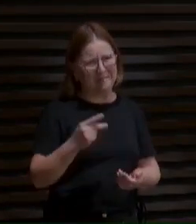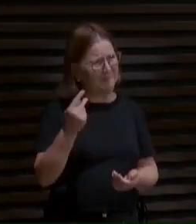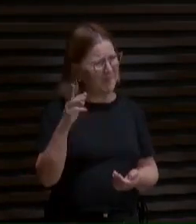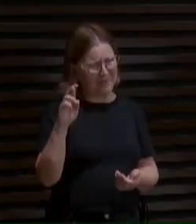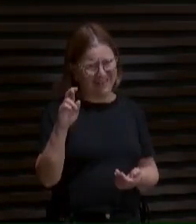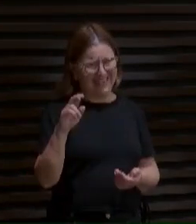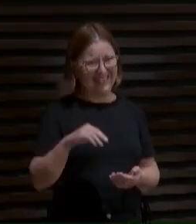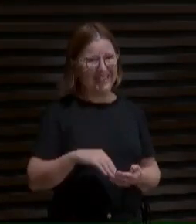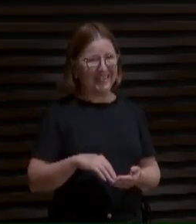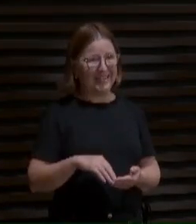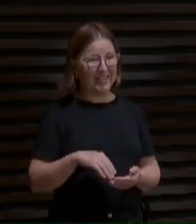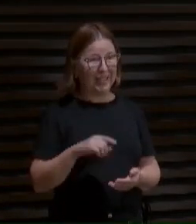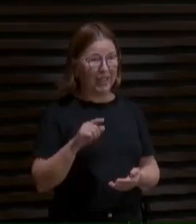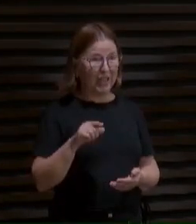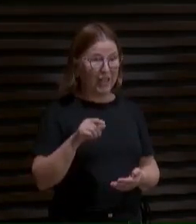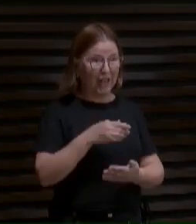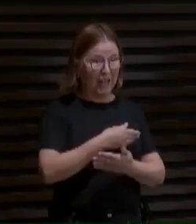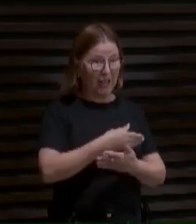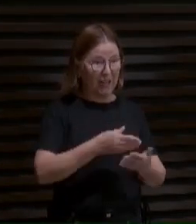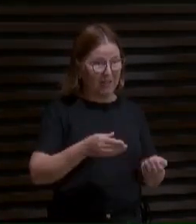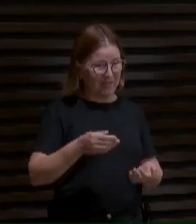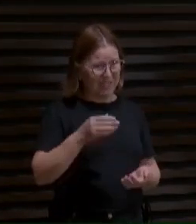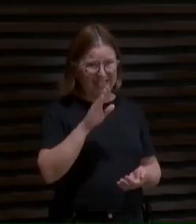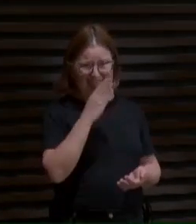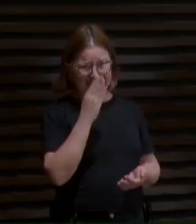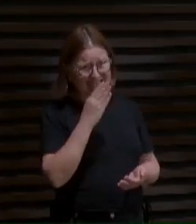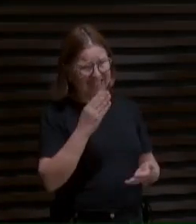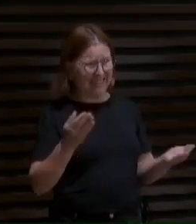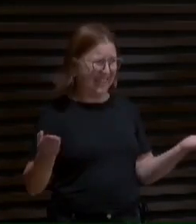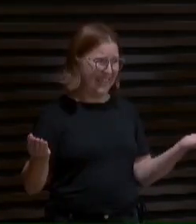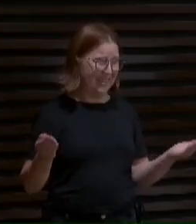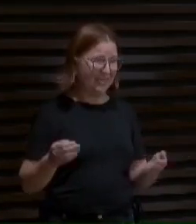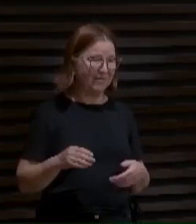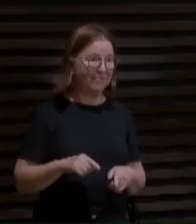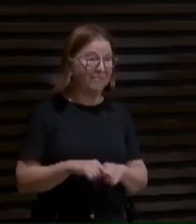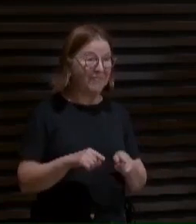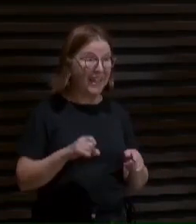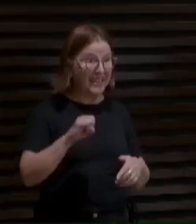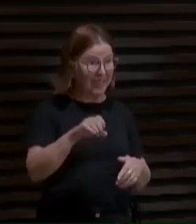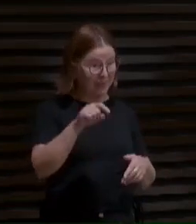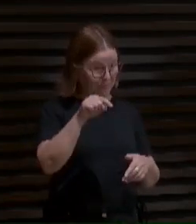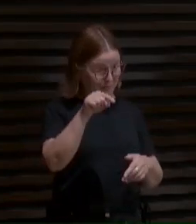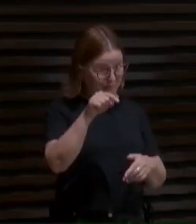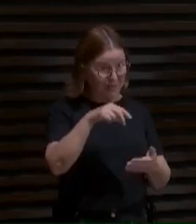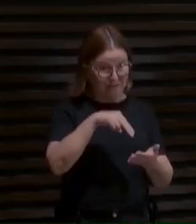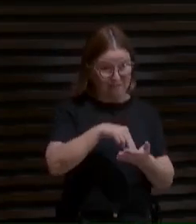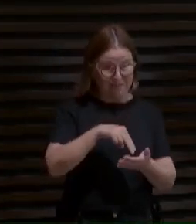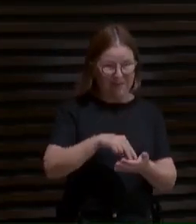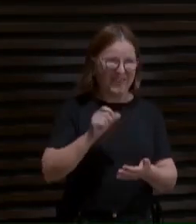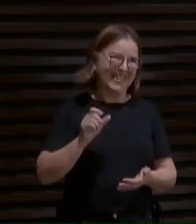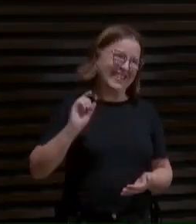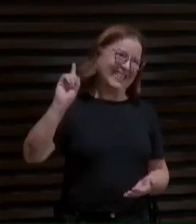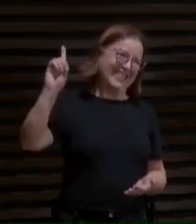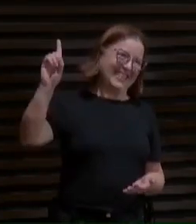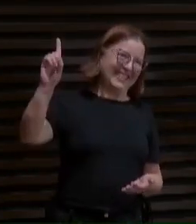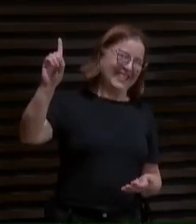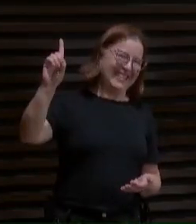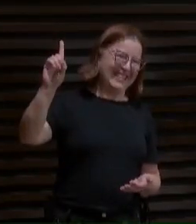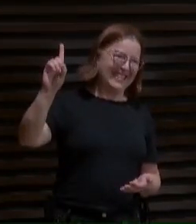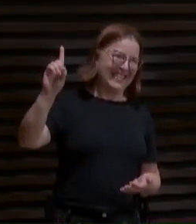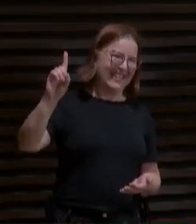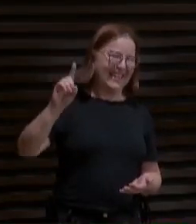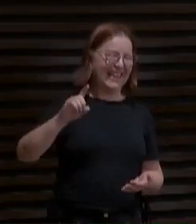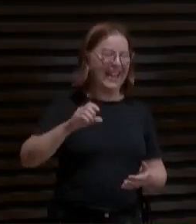Vocês serão enganados, enganando e sendo enganados. Mas se você estiver firme na palavra de Deus, você vai